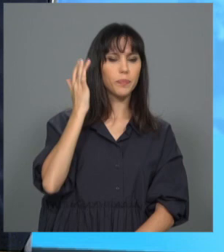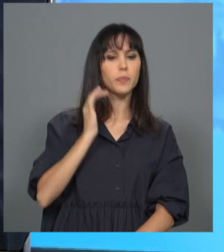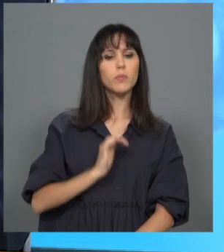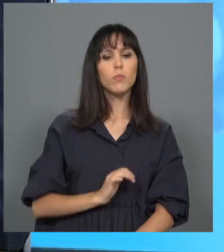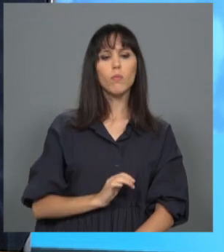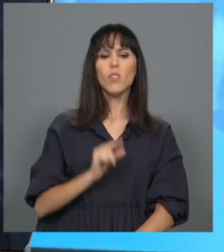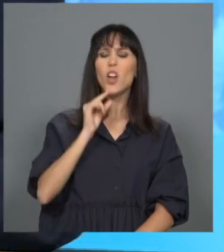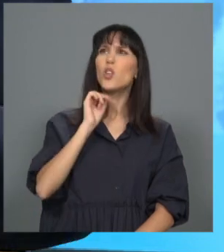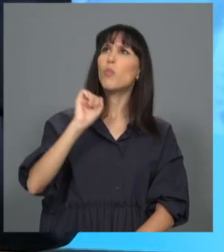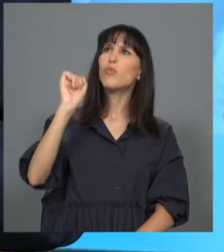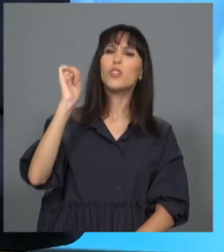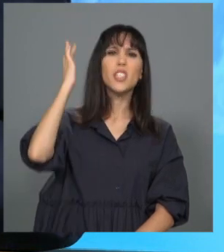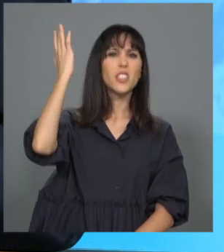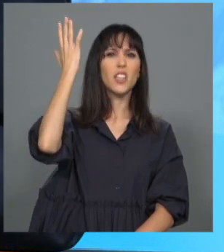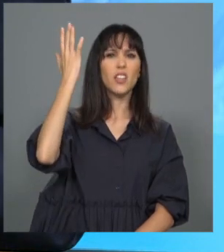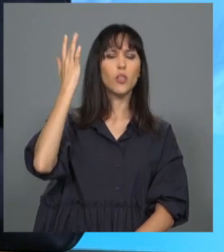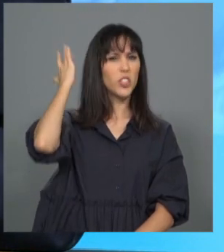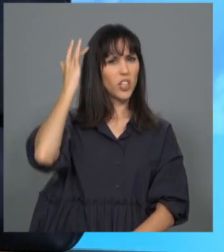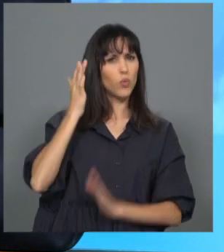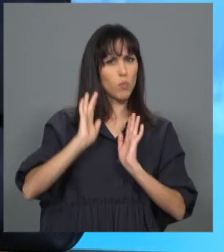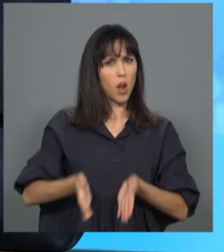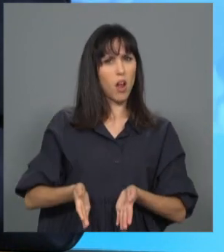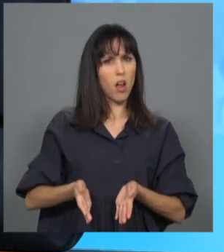Santificado seja o teu nome. Então não é já santo?